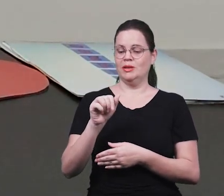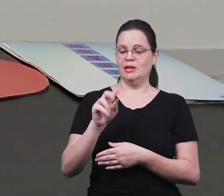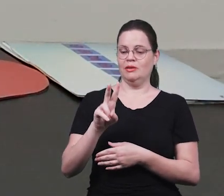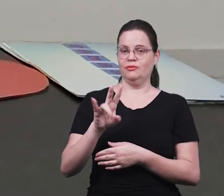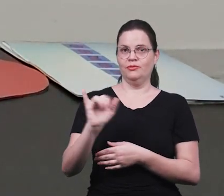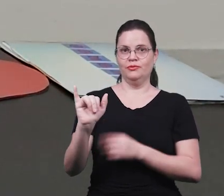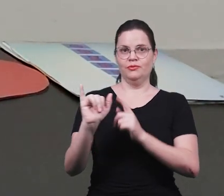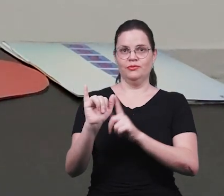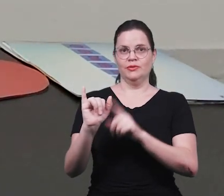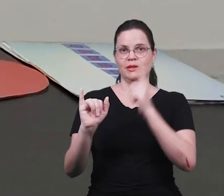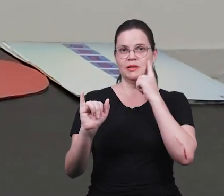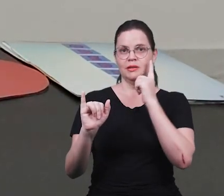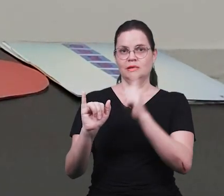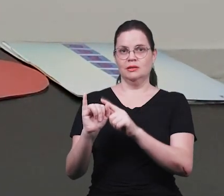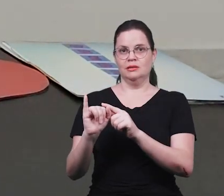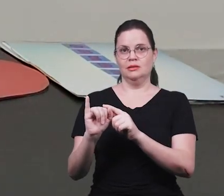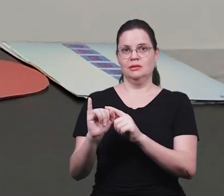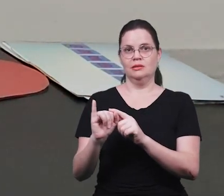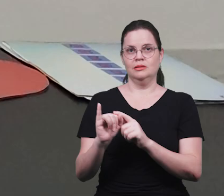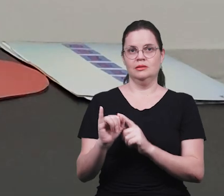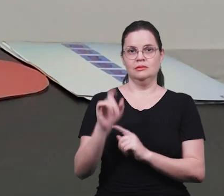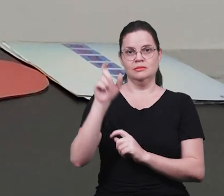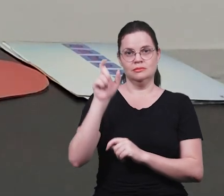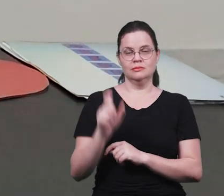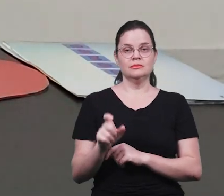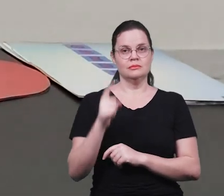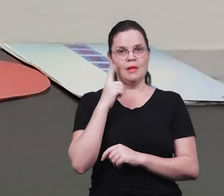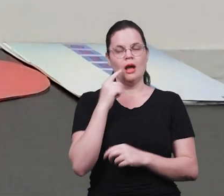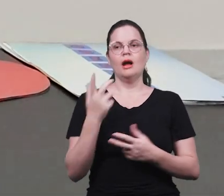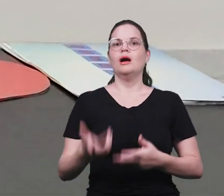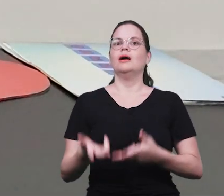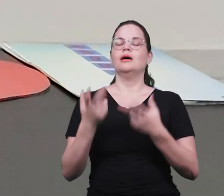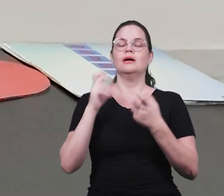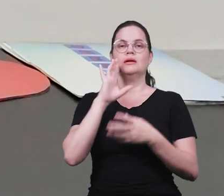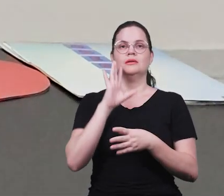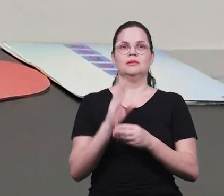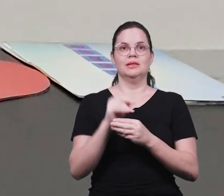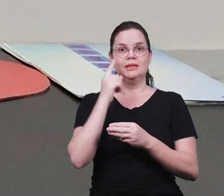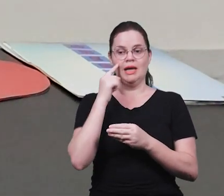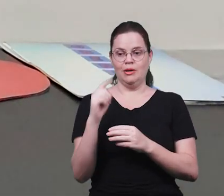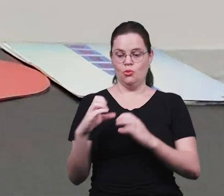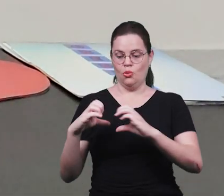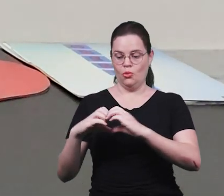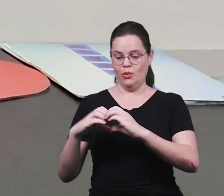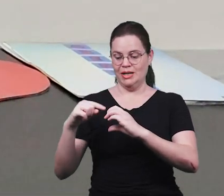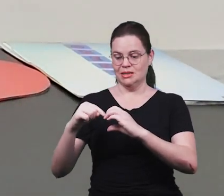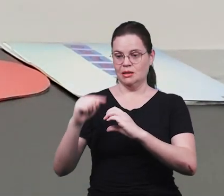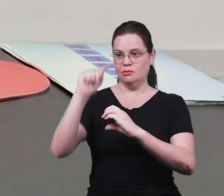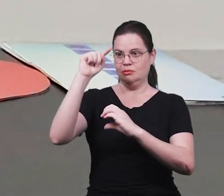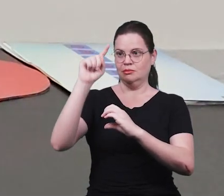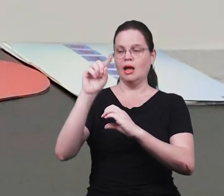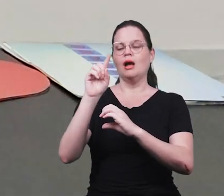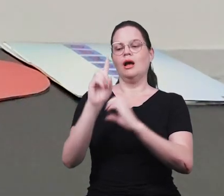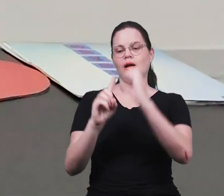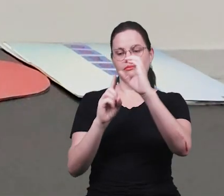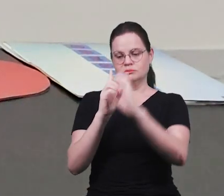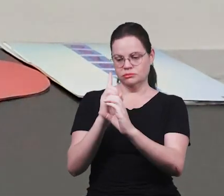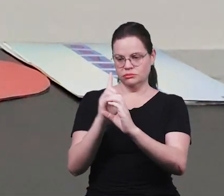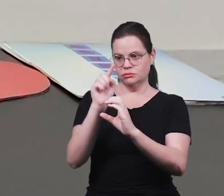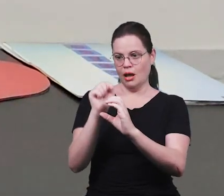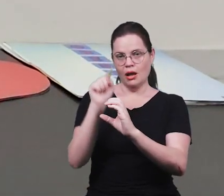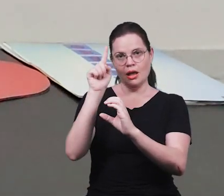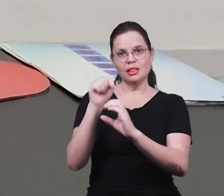pessoa, era um servo do Senhor que cuidava de ovelha. Aqui ele já consegue entender que esse coração aqui é de